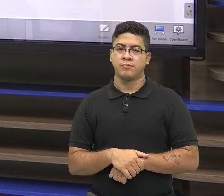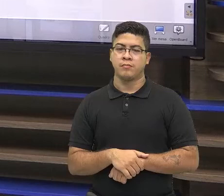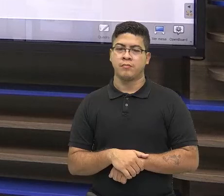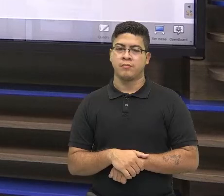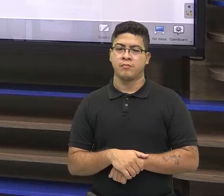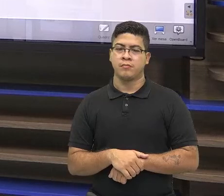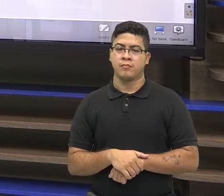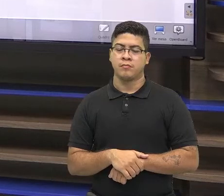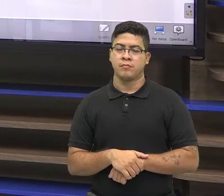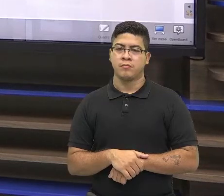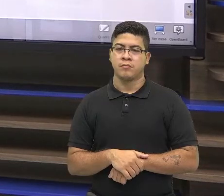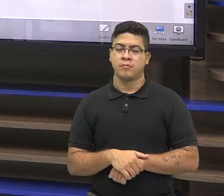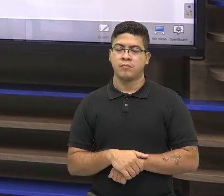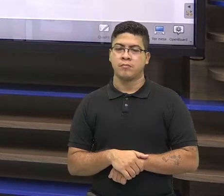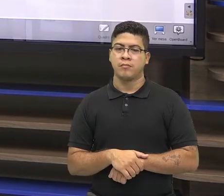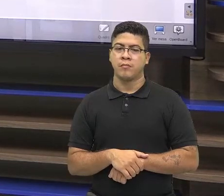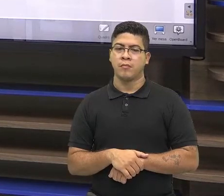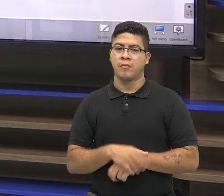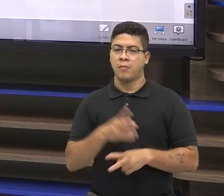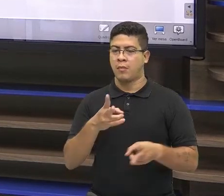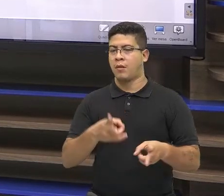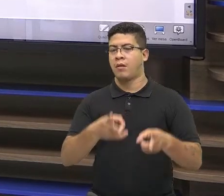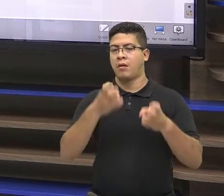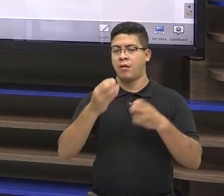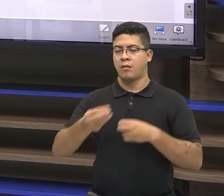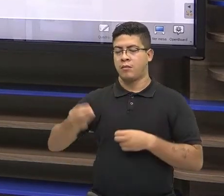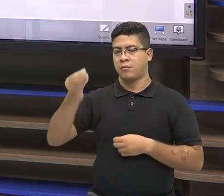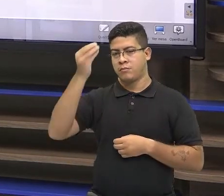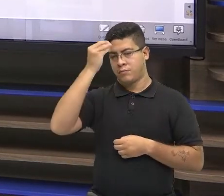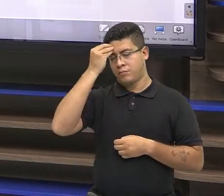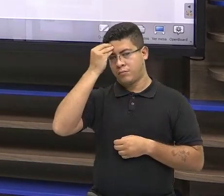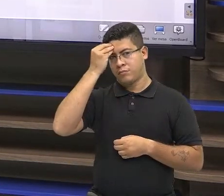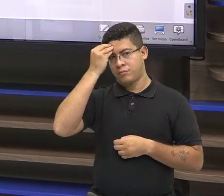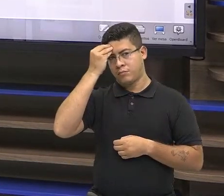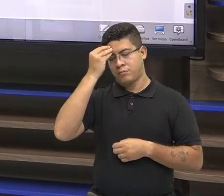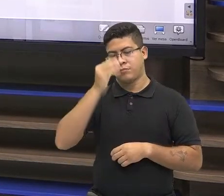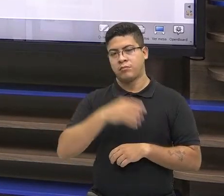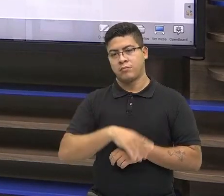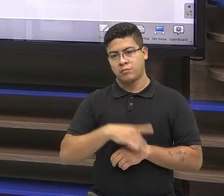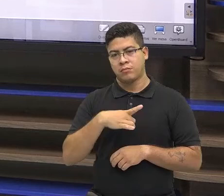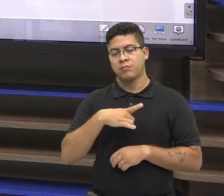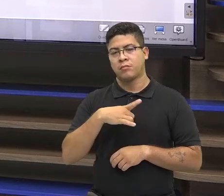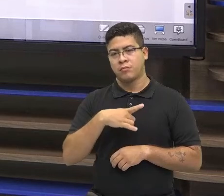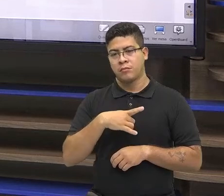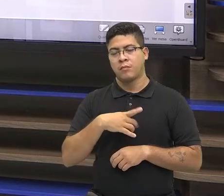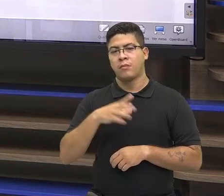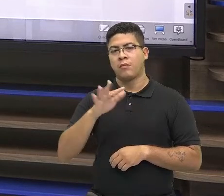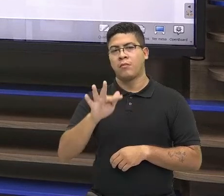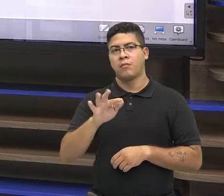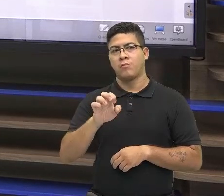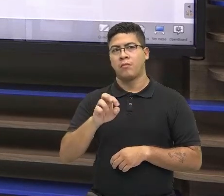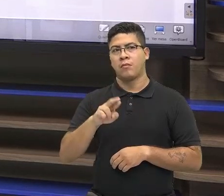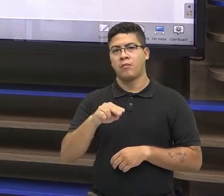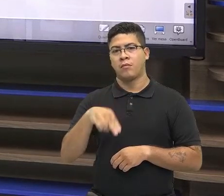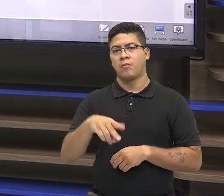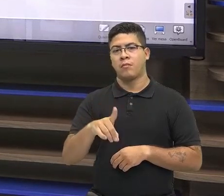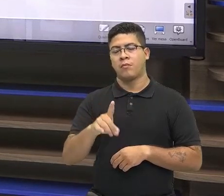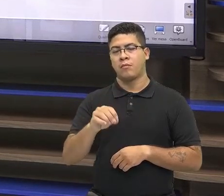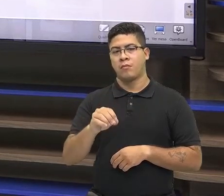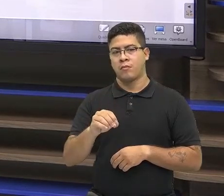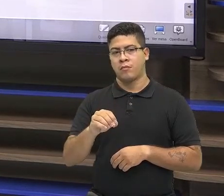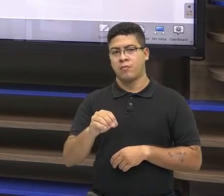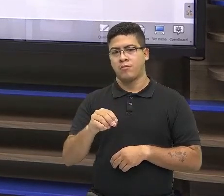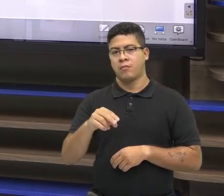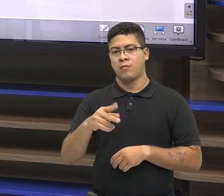o Grave Bem, né, na sua mente, que Fernando Pessoa foi o que mais se destacou.